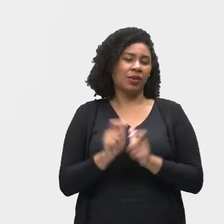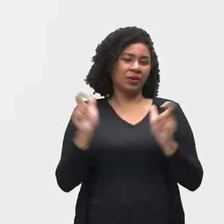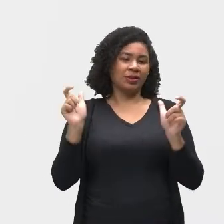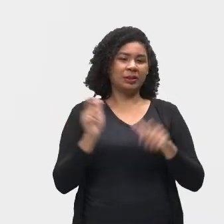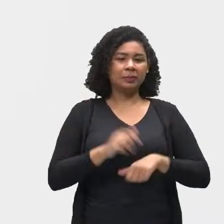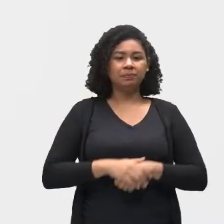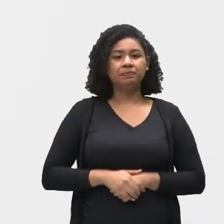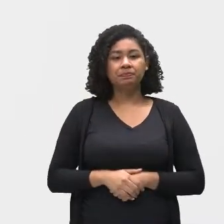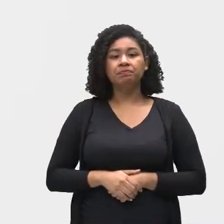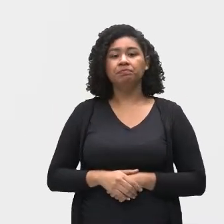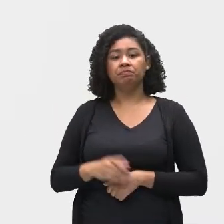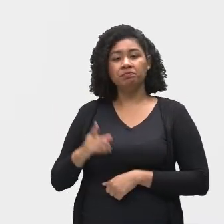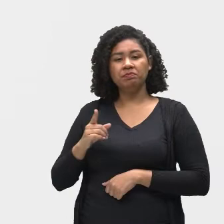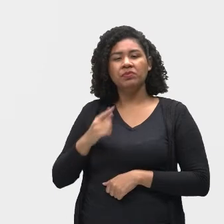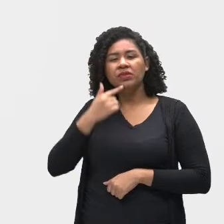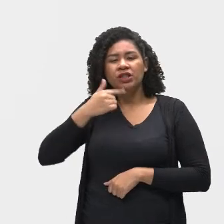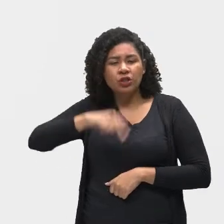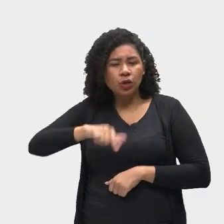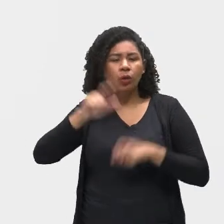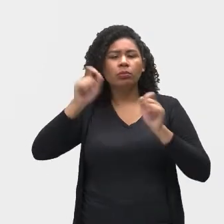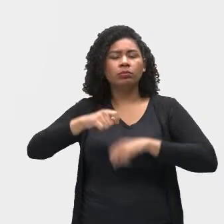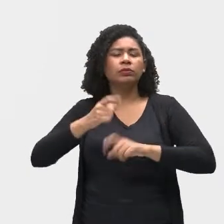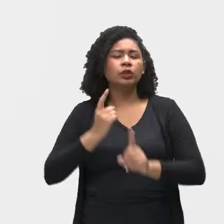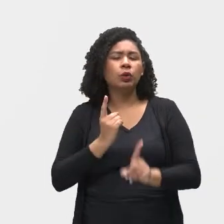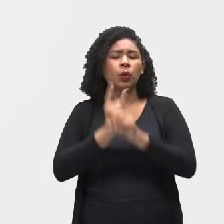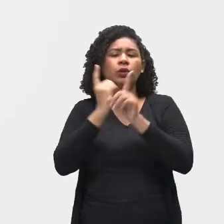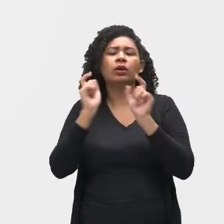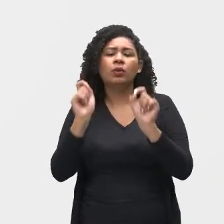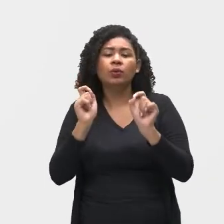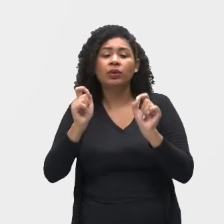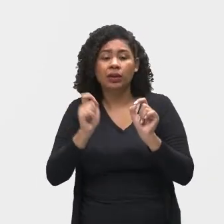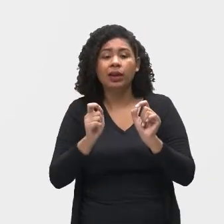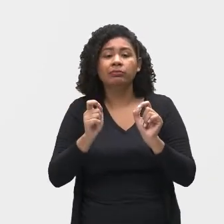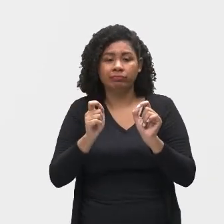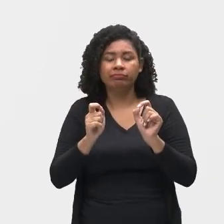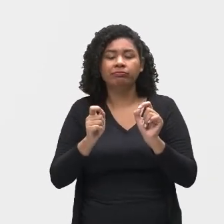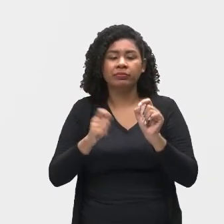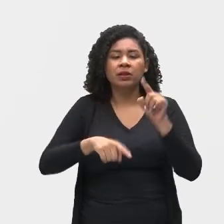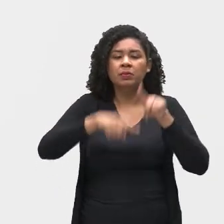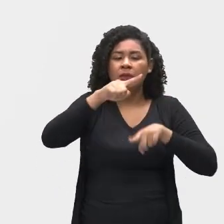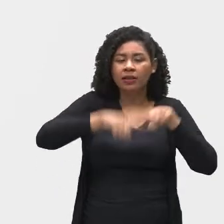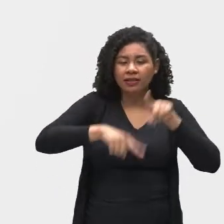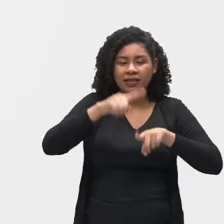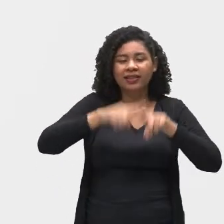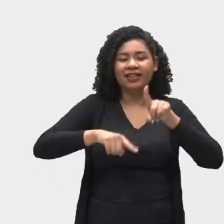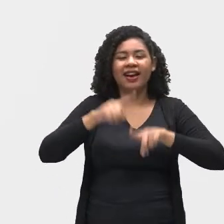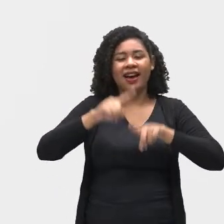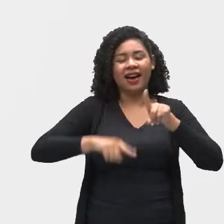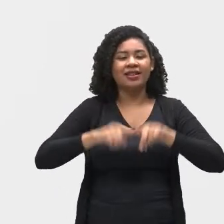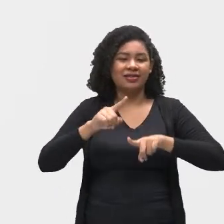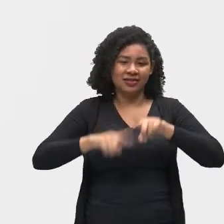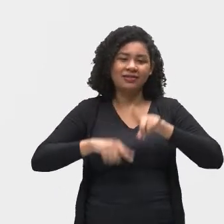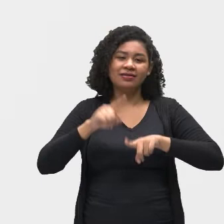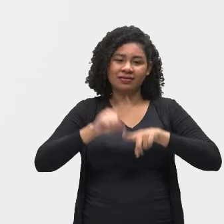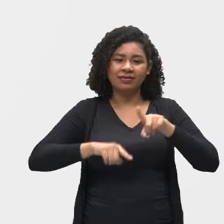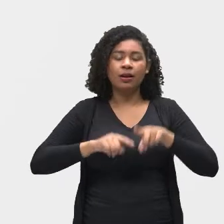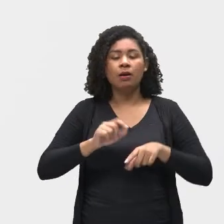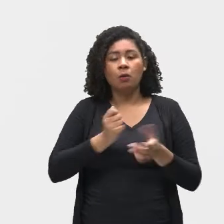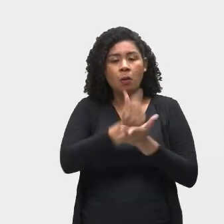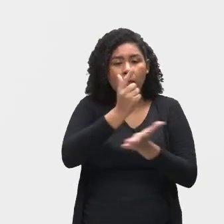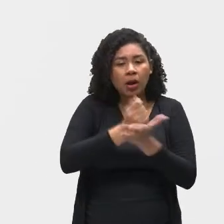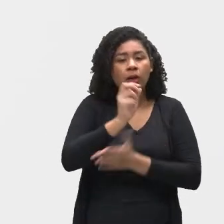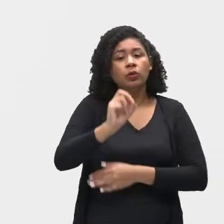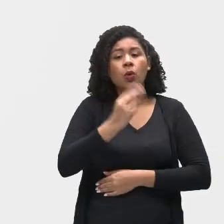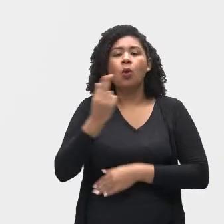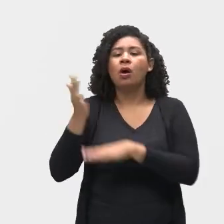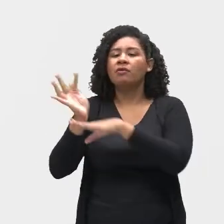é encontrada em grande parte dos produtos, sejam físicos ou não. Filmes, séries,